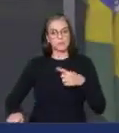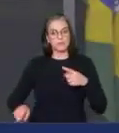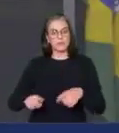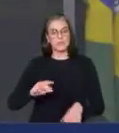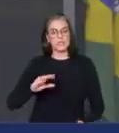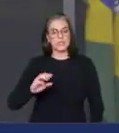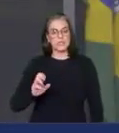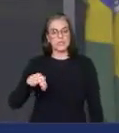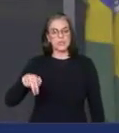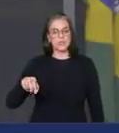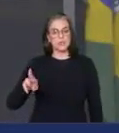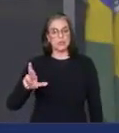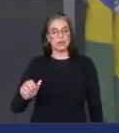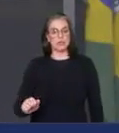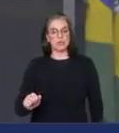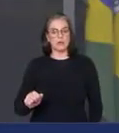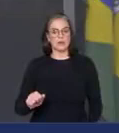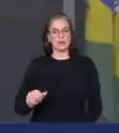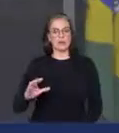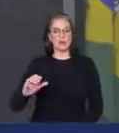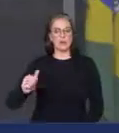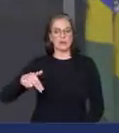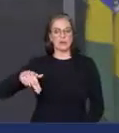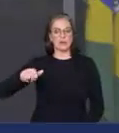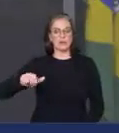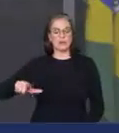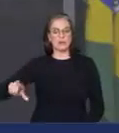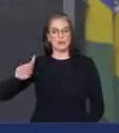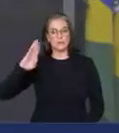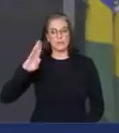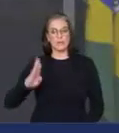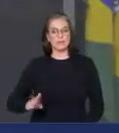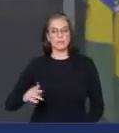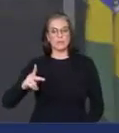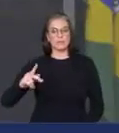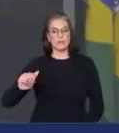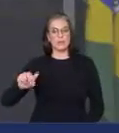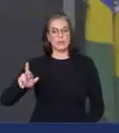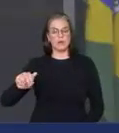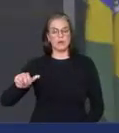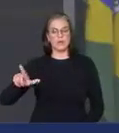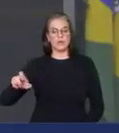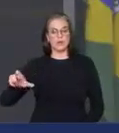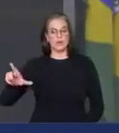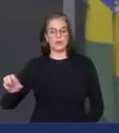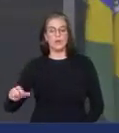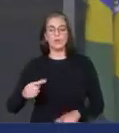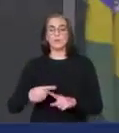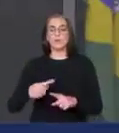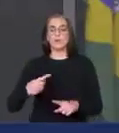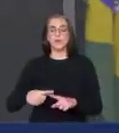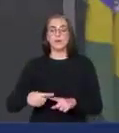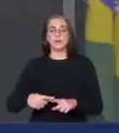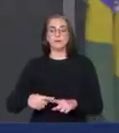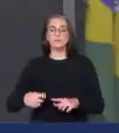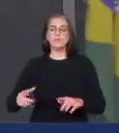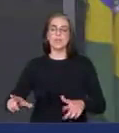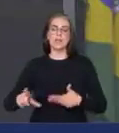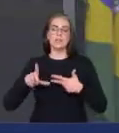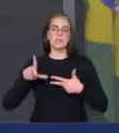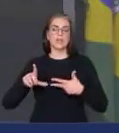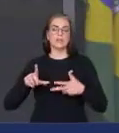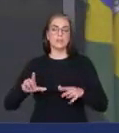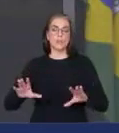ao canal Brasil Paralelo. E isso é decorrente da omissão do Poder Legislativo, no Senado, da Câmara dos